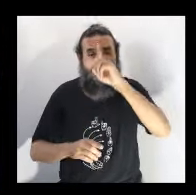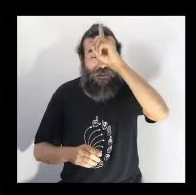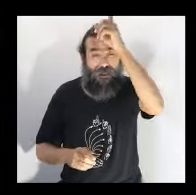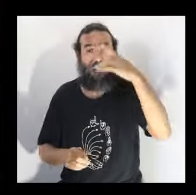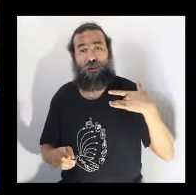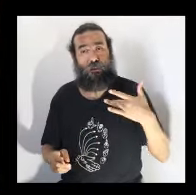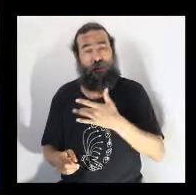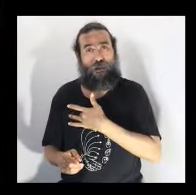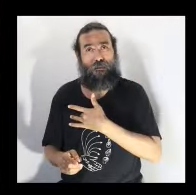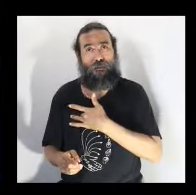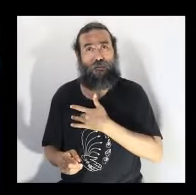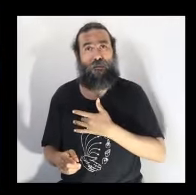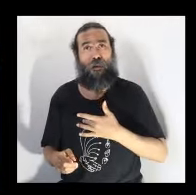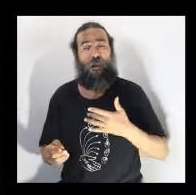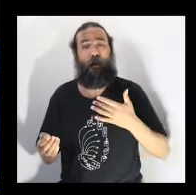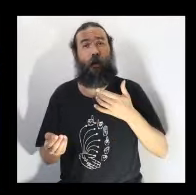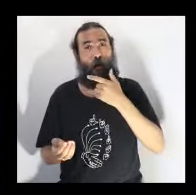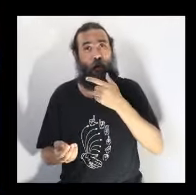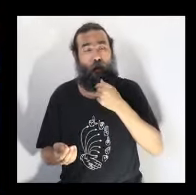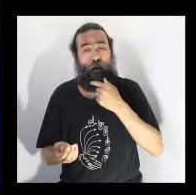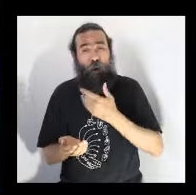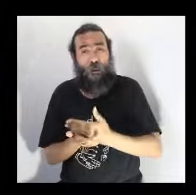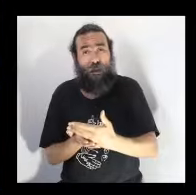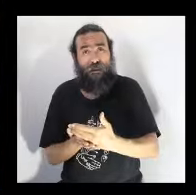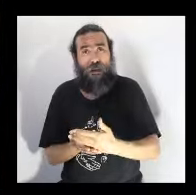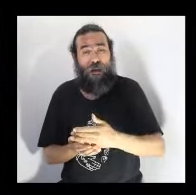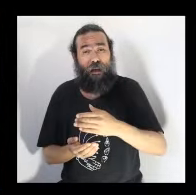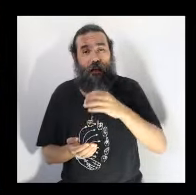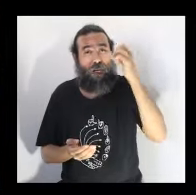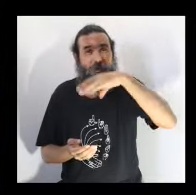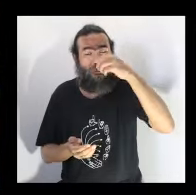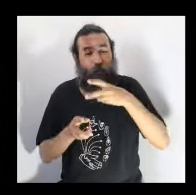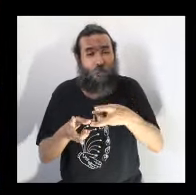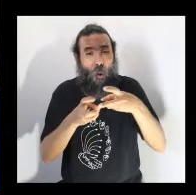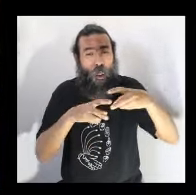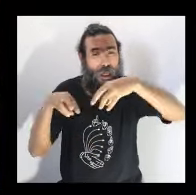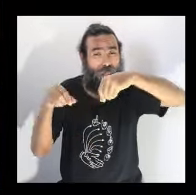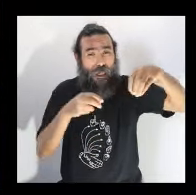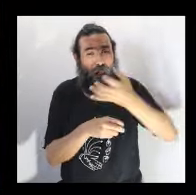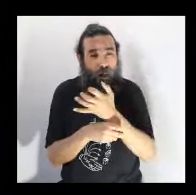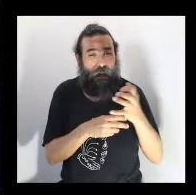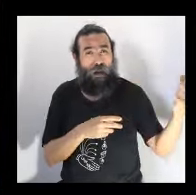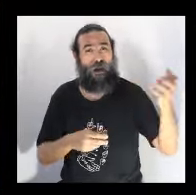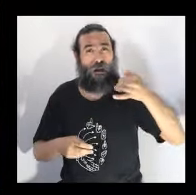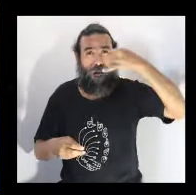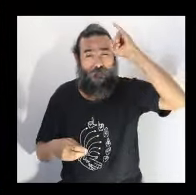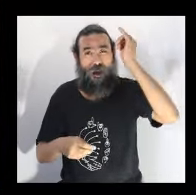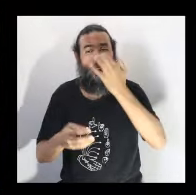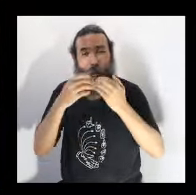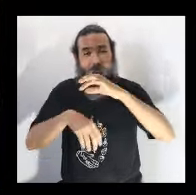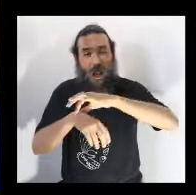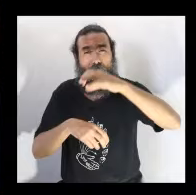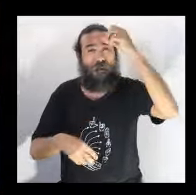pelo homem por desconsideração passou a viver da terra do sangue dos animais da carne de outras vidas como